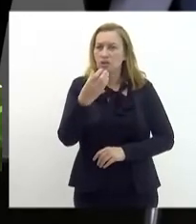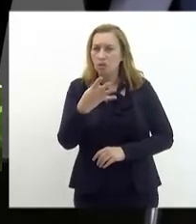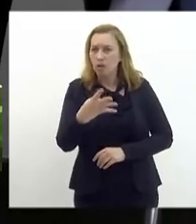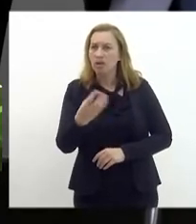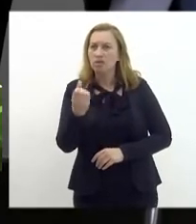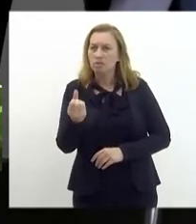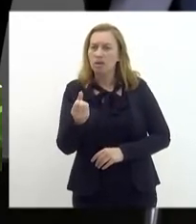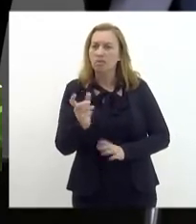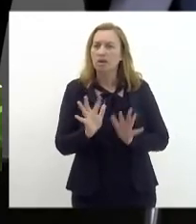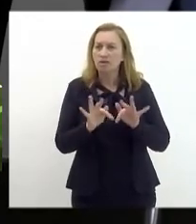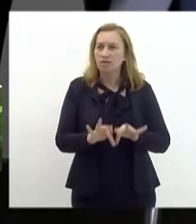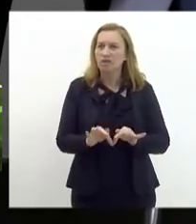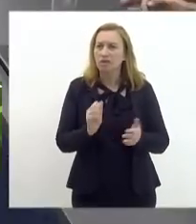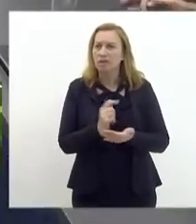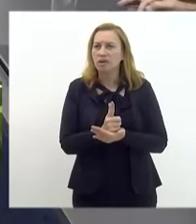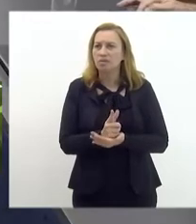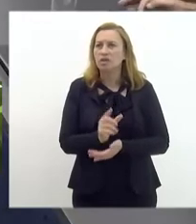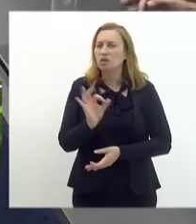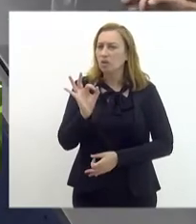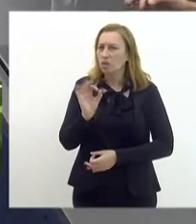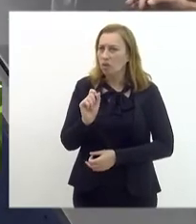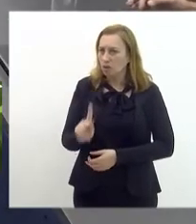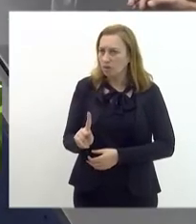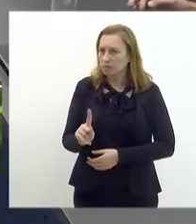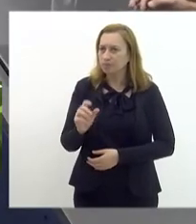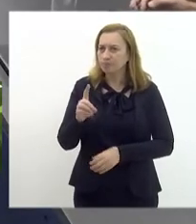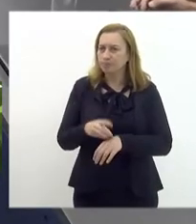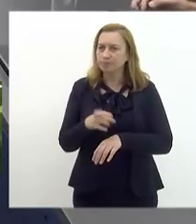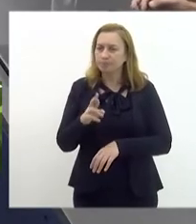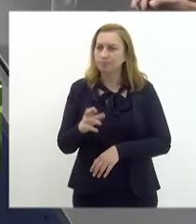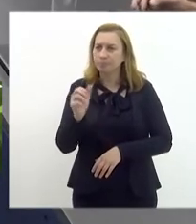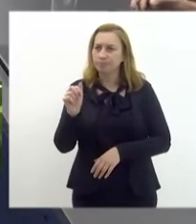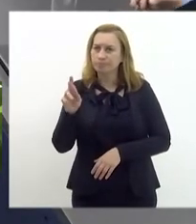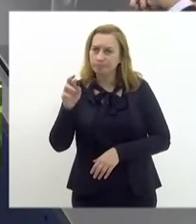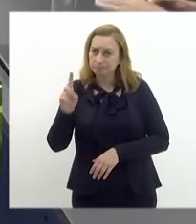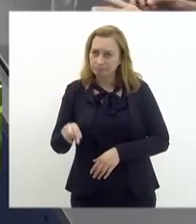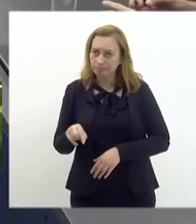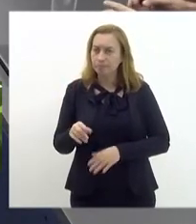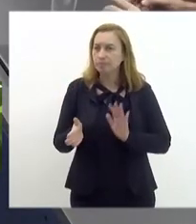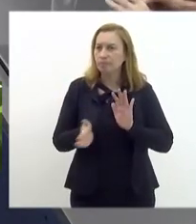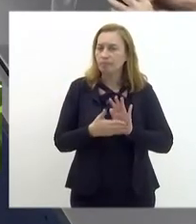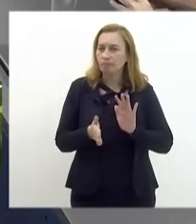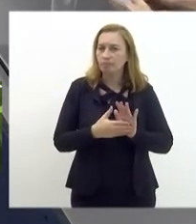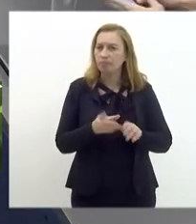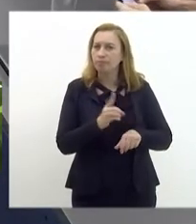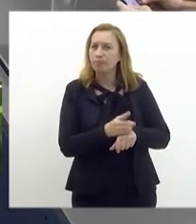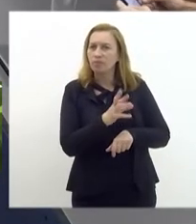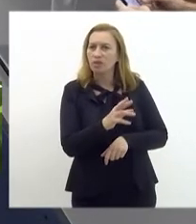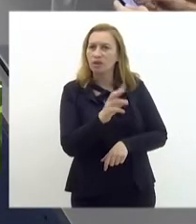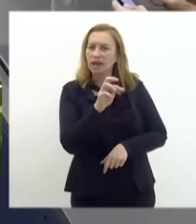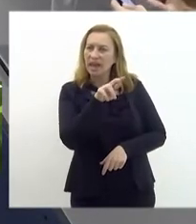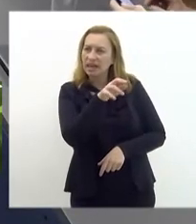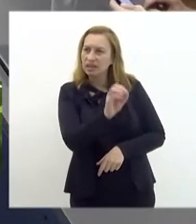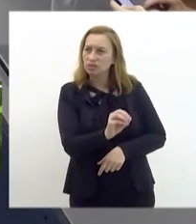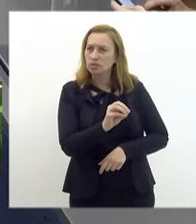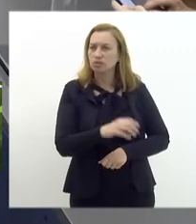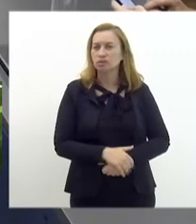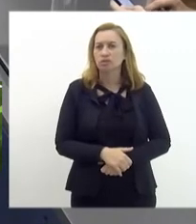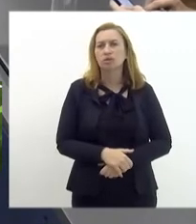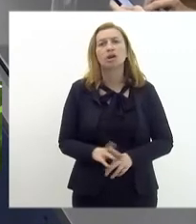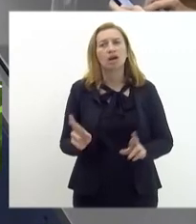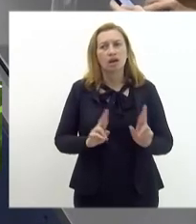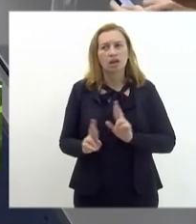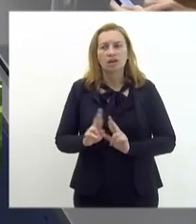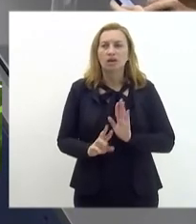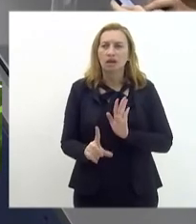indenizatórios. Ok, doutor Leandro. Doutor André, o que o senhor acha da proposta do doutor Leandro? Não, em